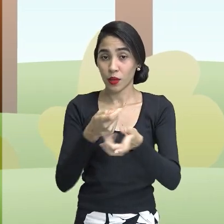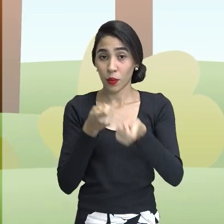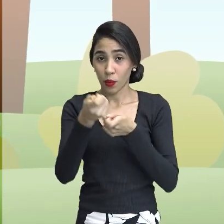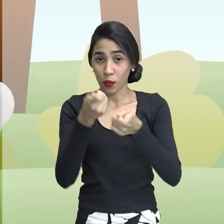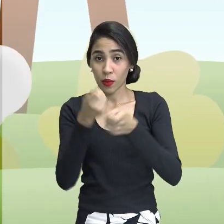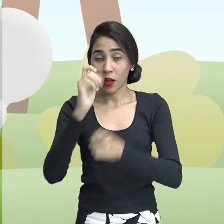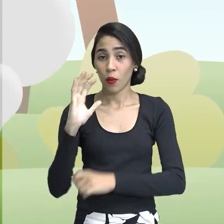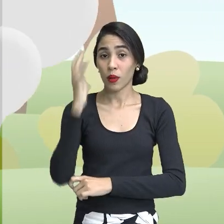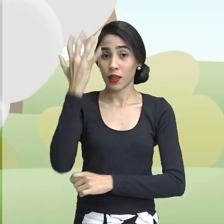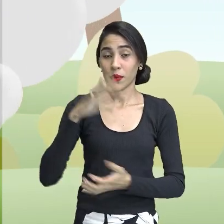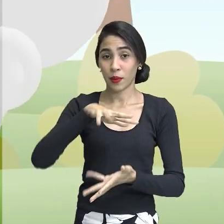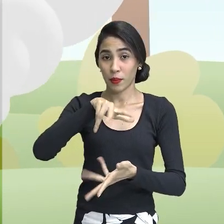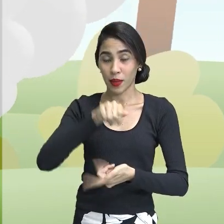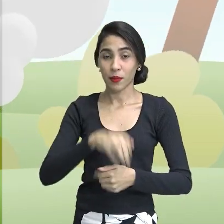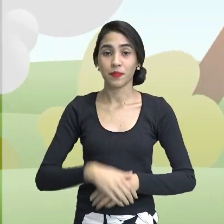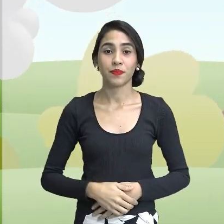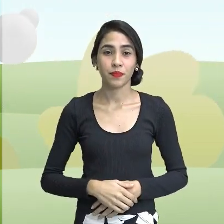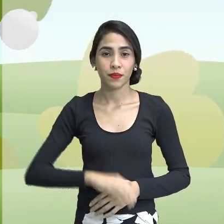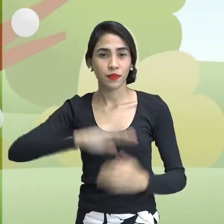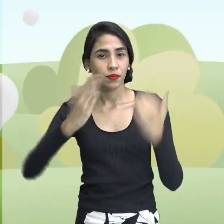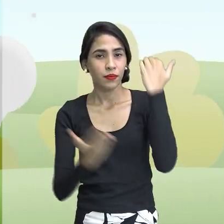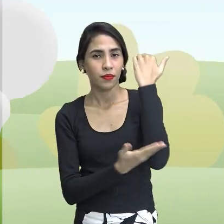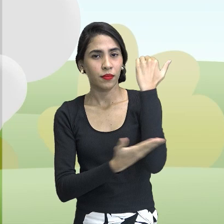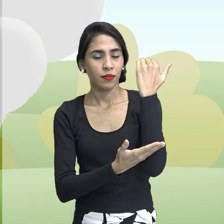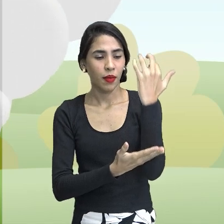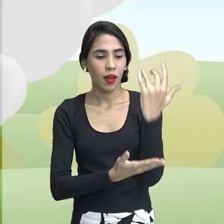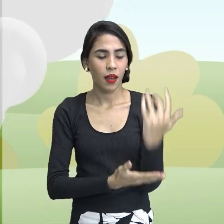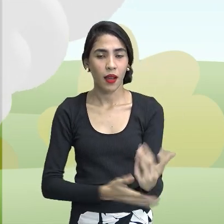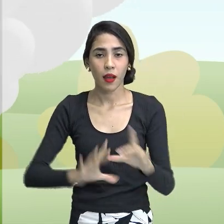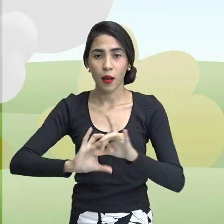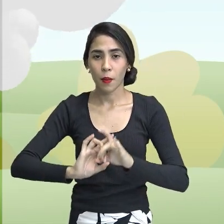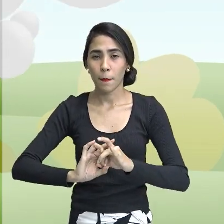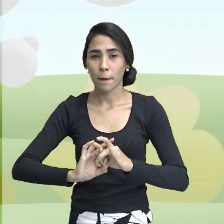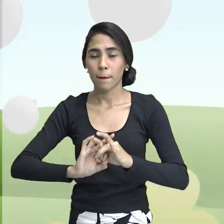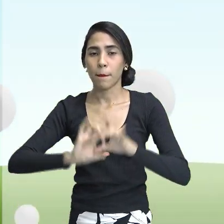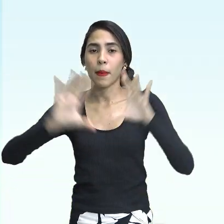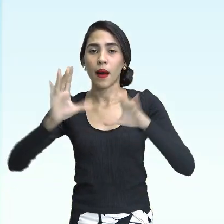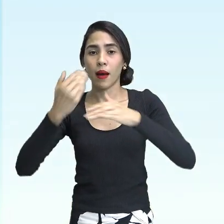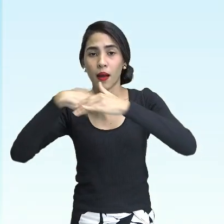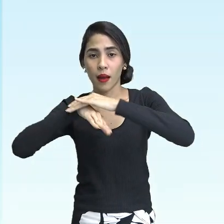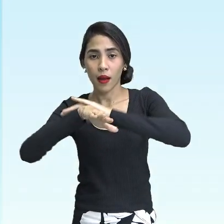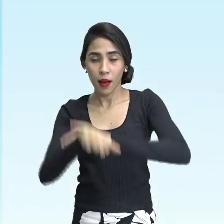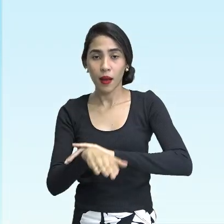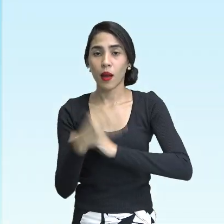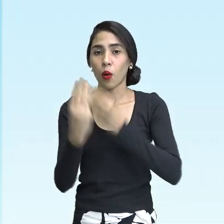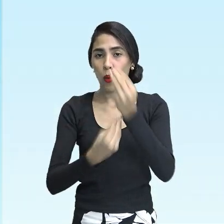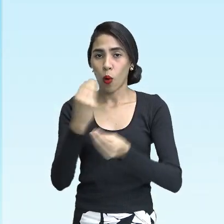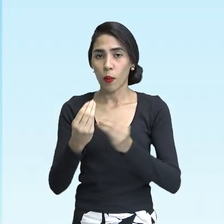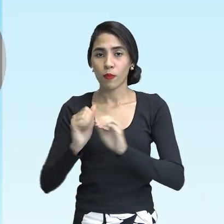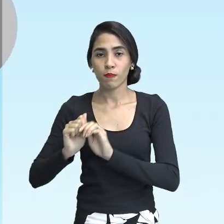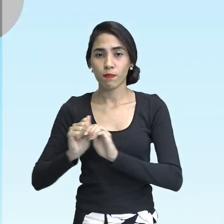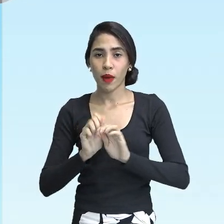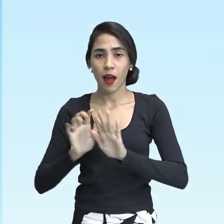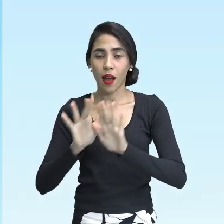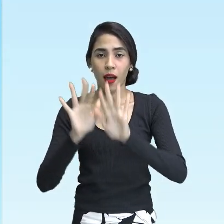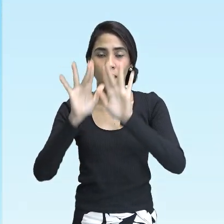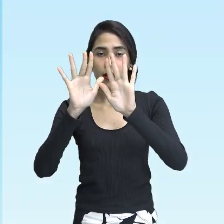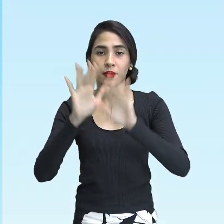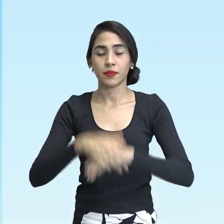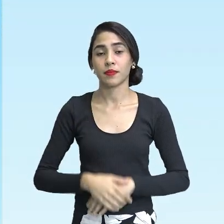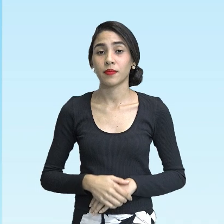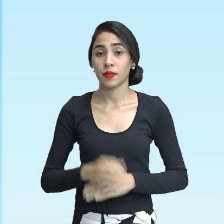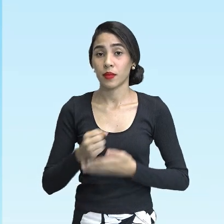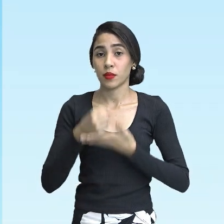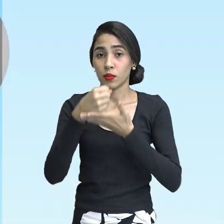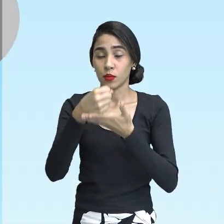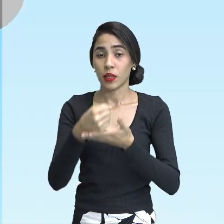clima global. O desmatamento libera esse carbono armazenado na forma de gases de efeito estufa,